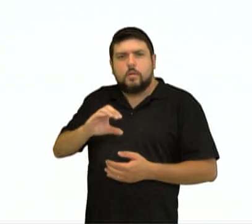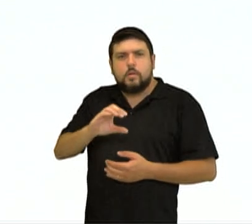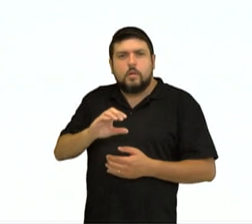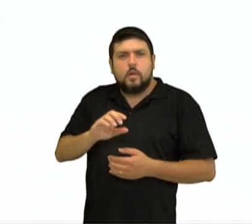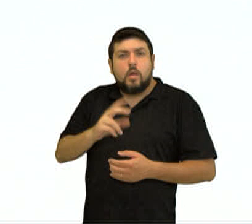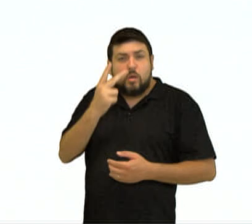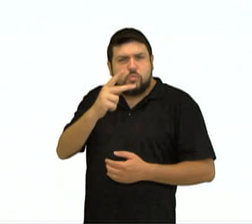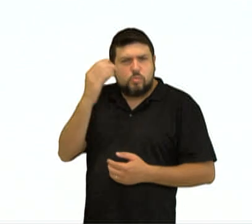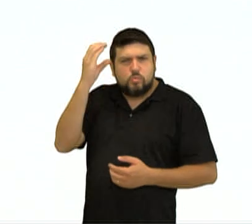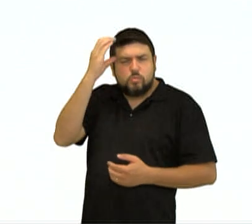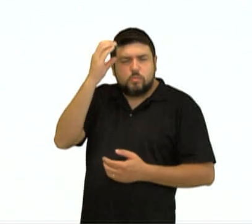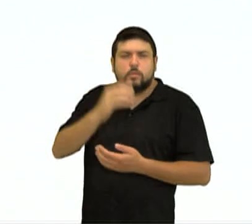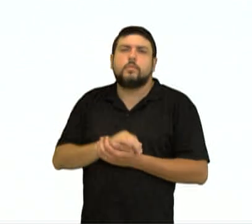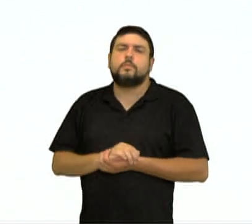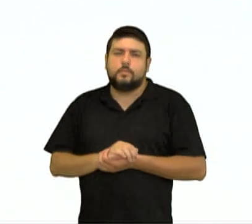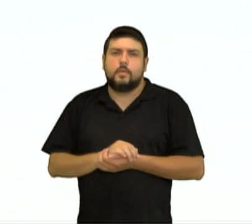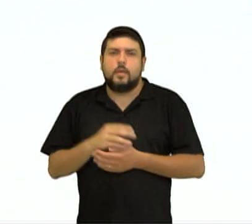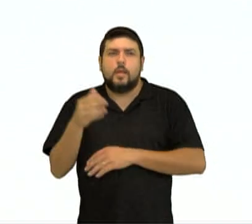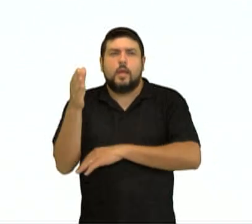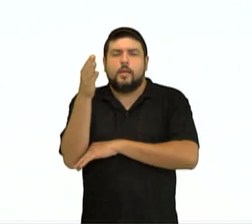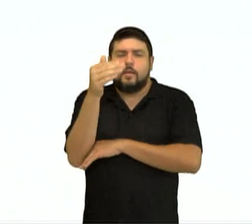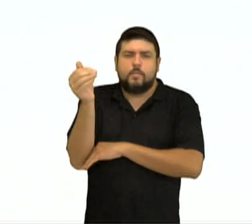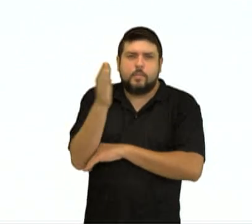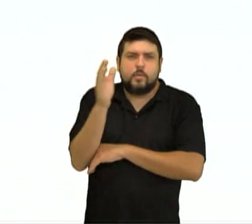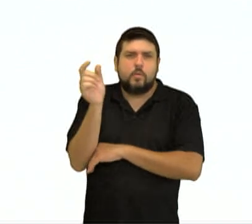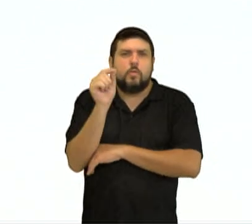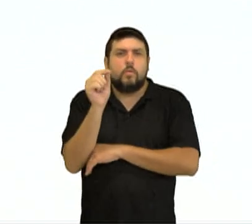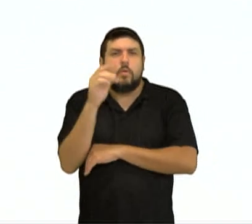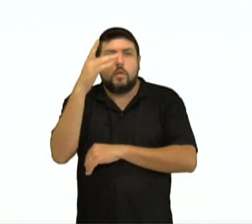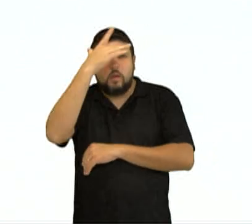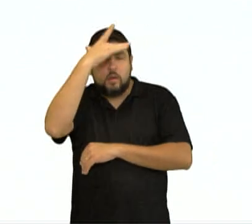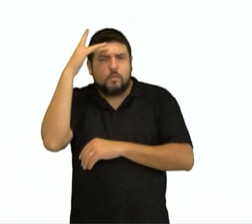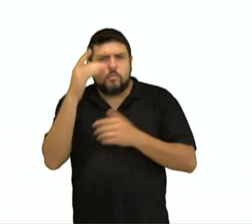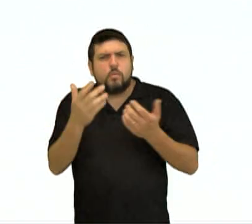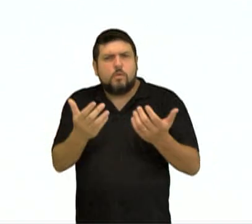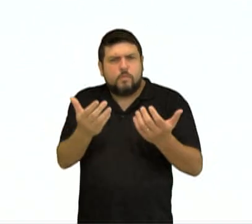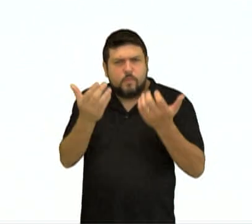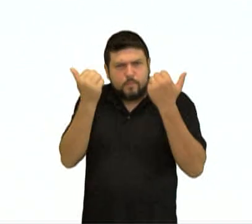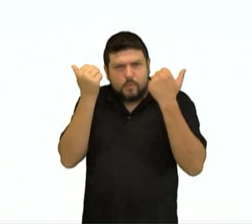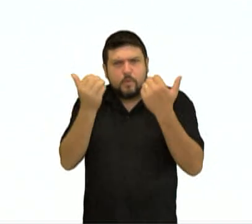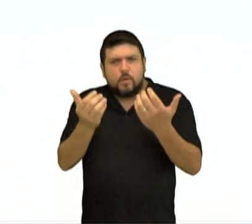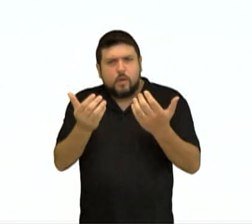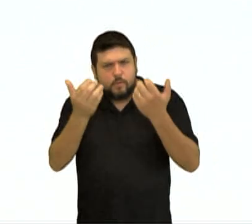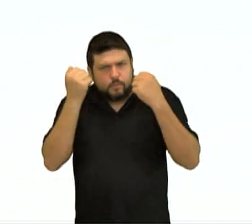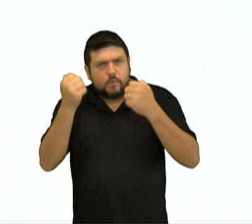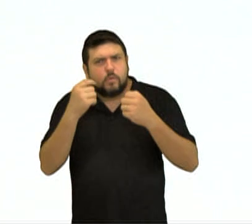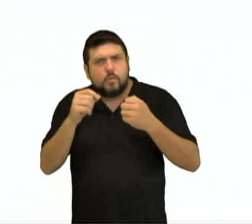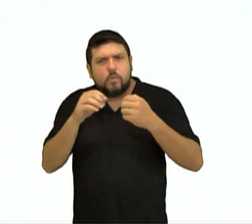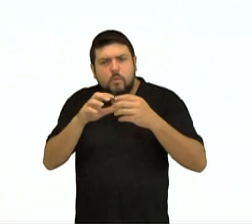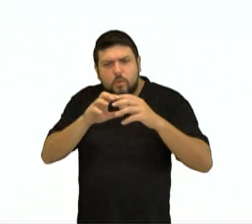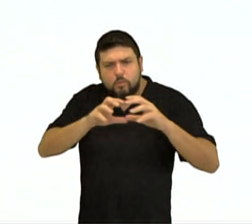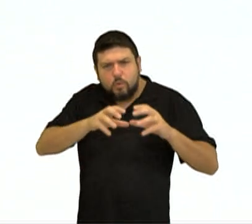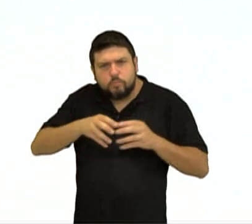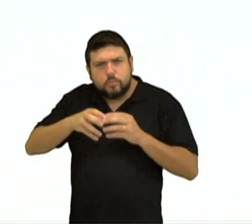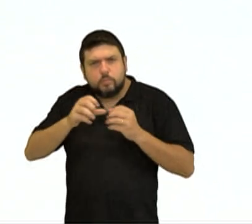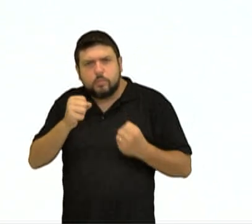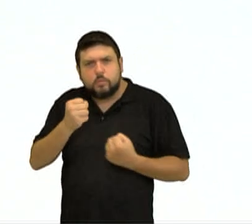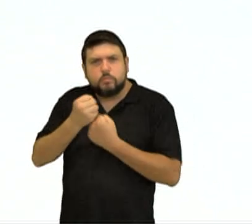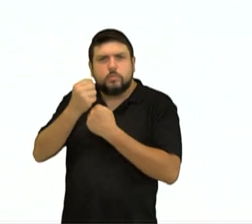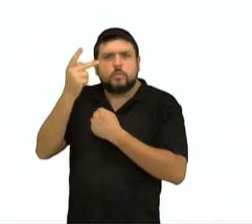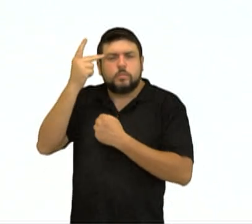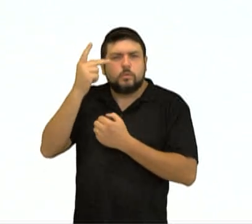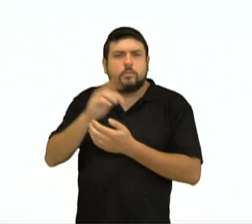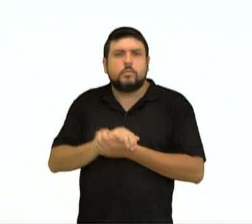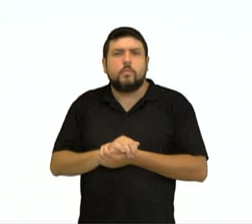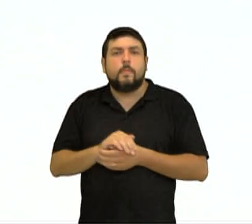bandeira apontando então para as pessoas, venha para o batalhão de São Paulo. Ou ainda uma